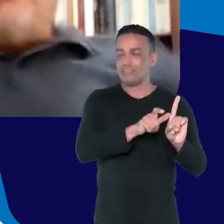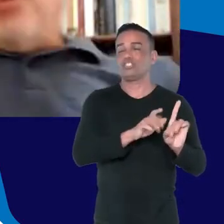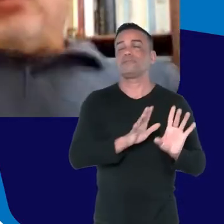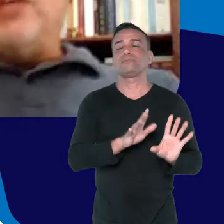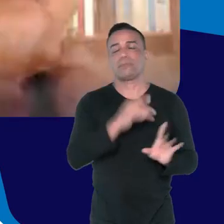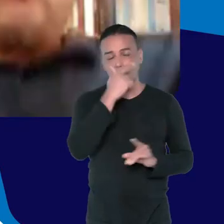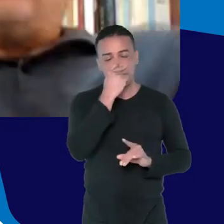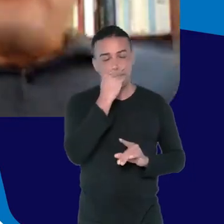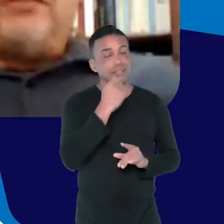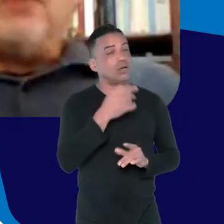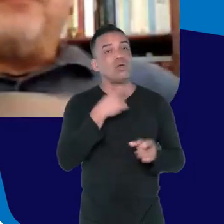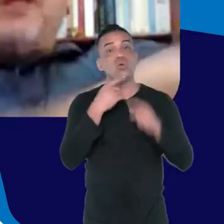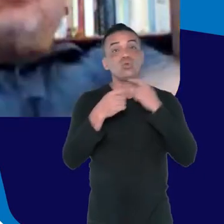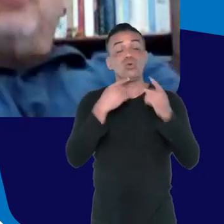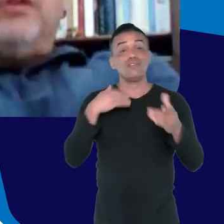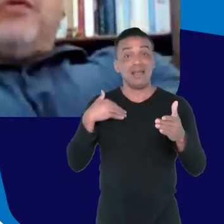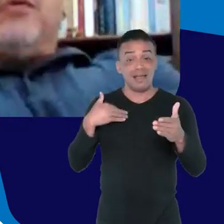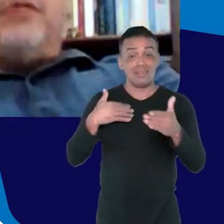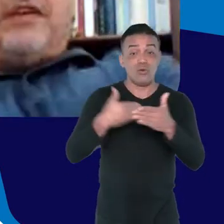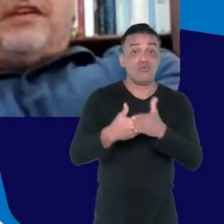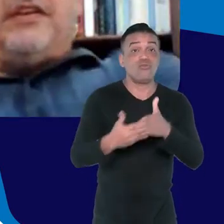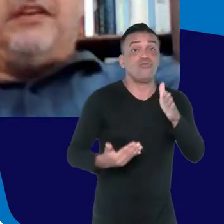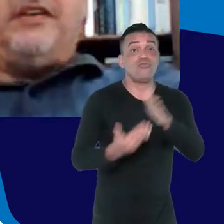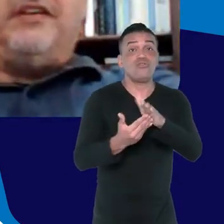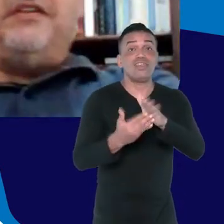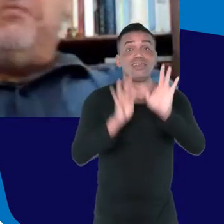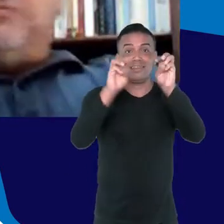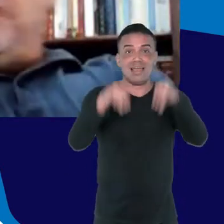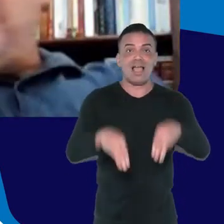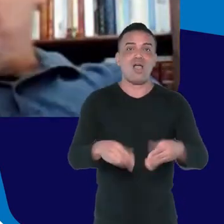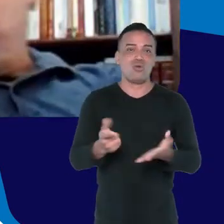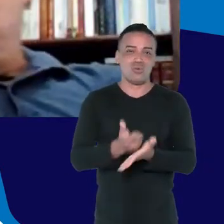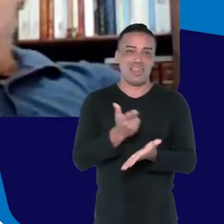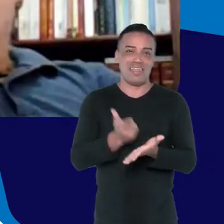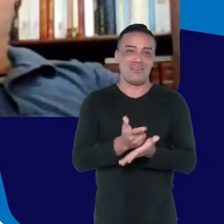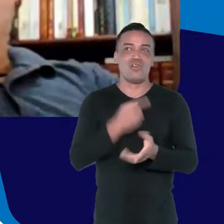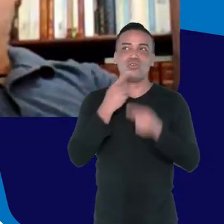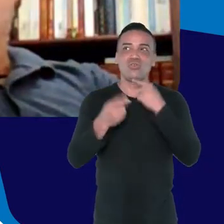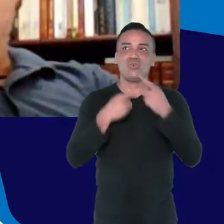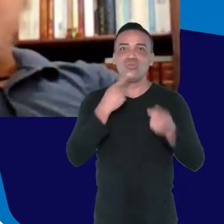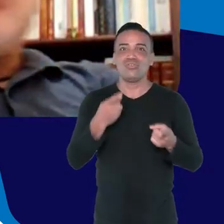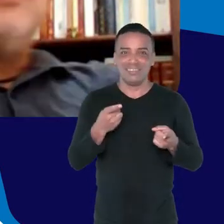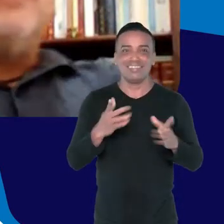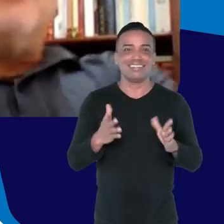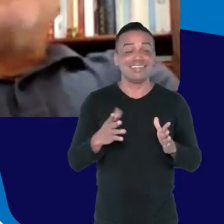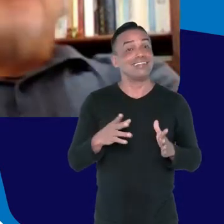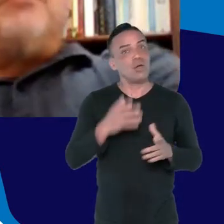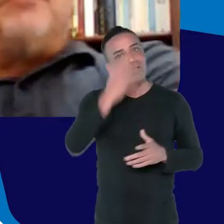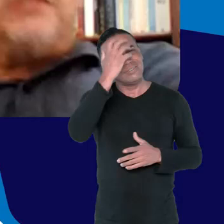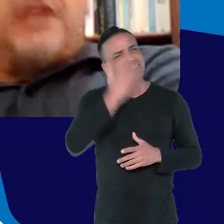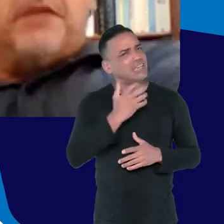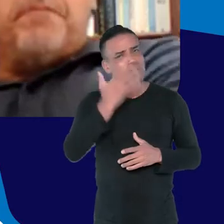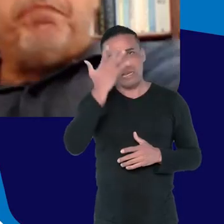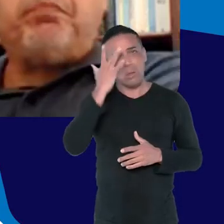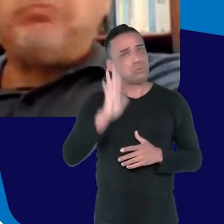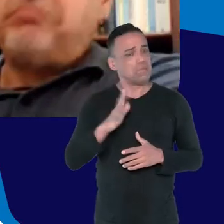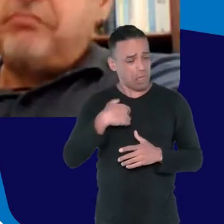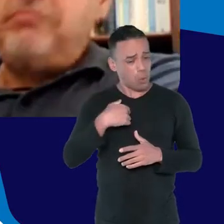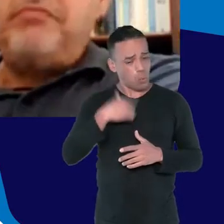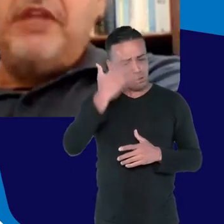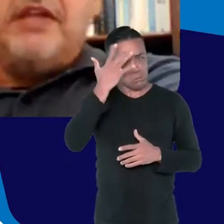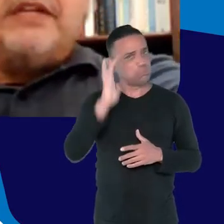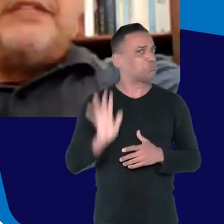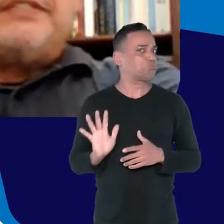o que eu deixo na dúvida até o final do livro, né, e sinceramente nem eu mesmo sei